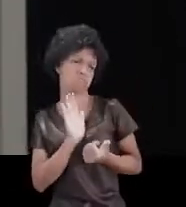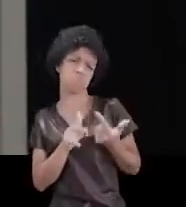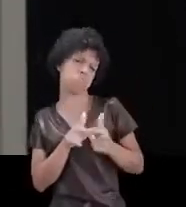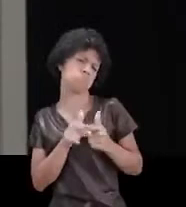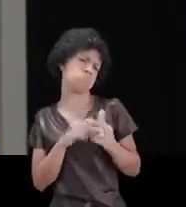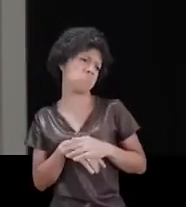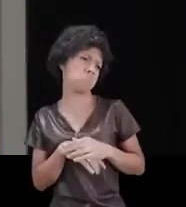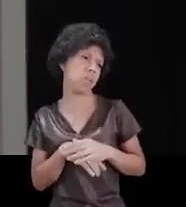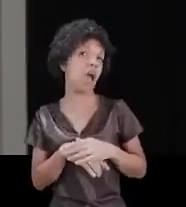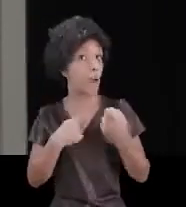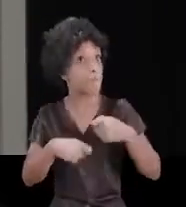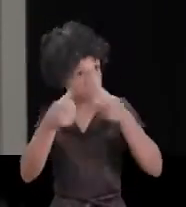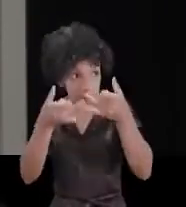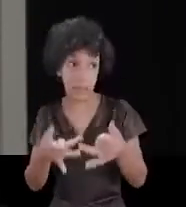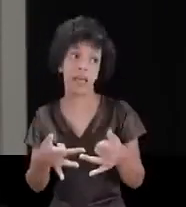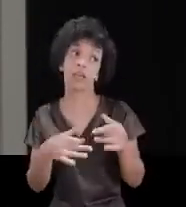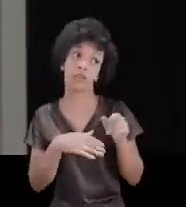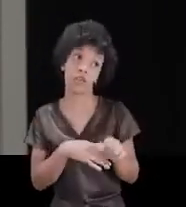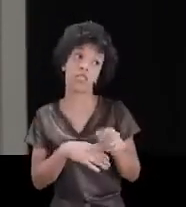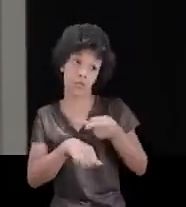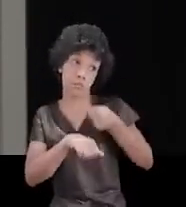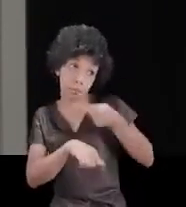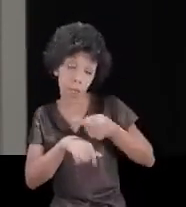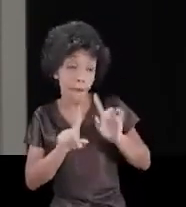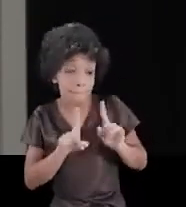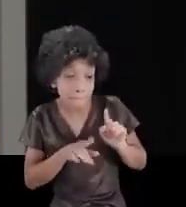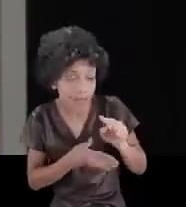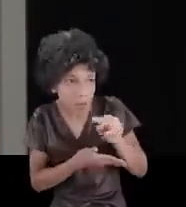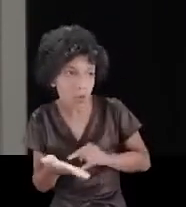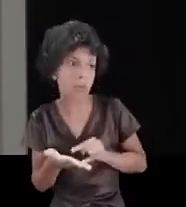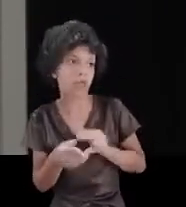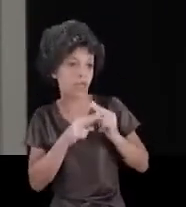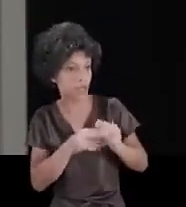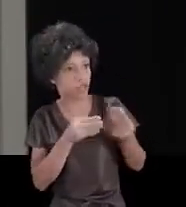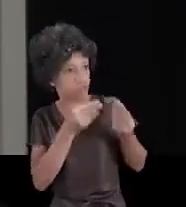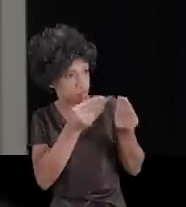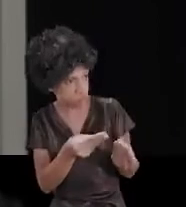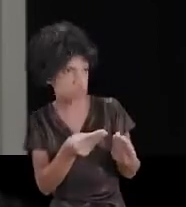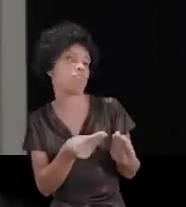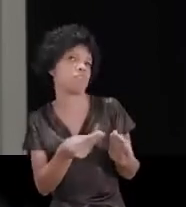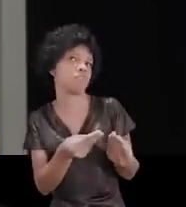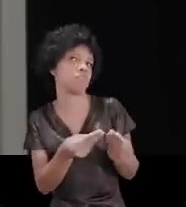você tem que declarar que você né ganhou mas aquele documento que a caixa de fornece